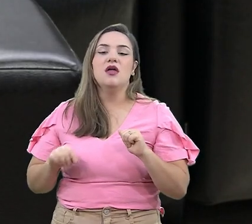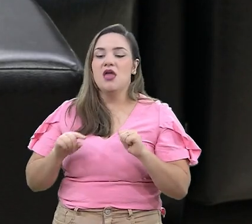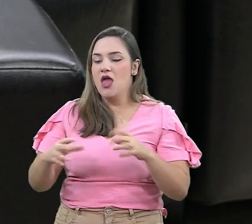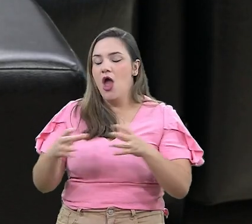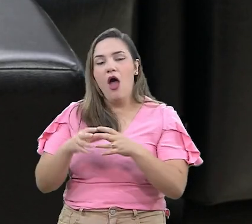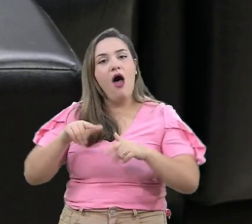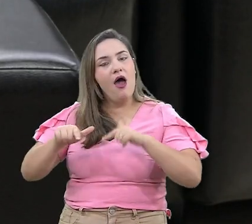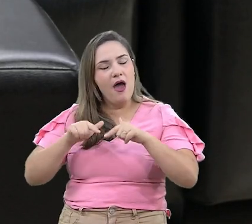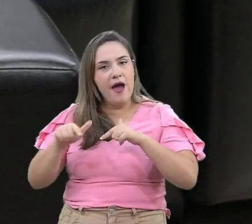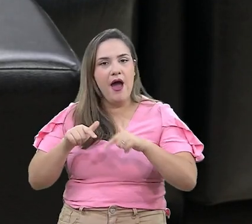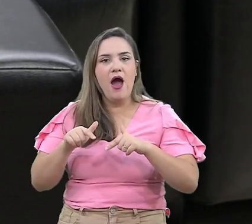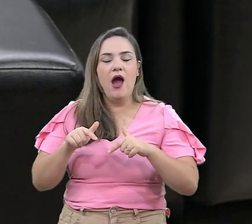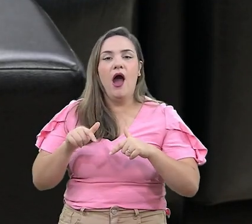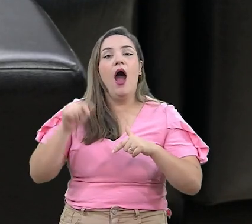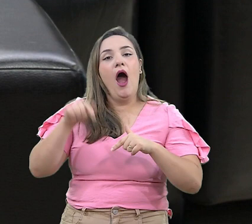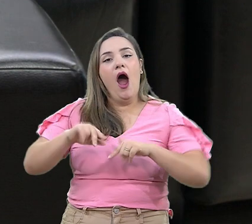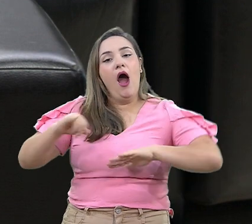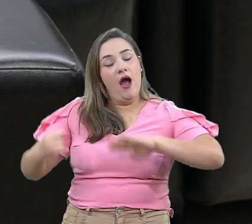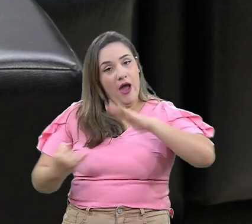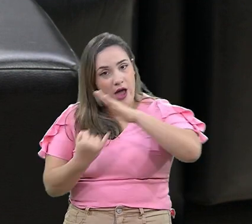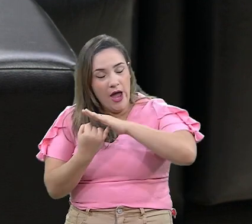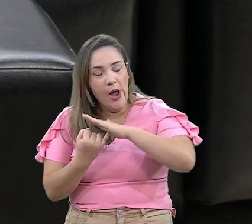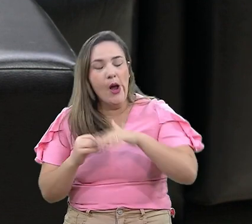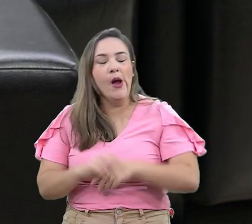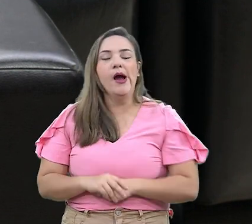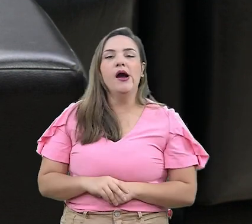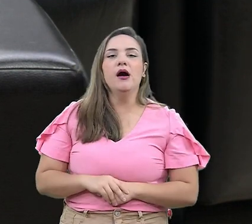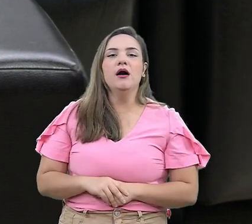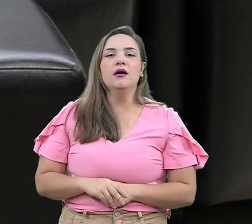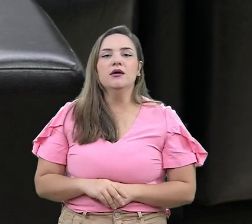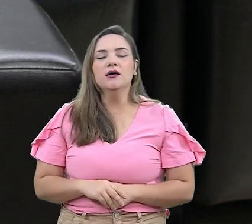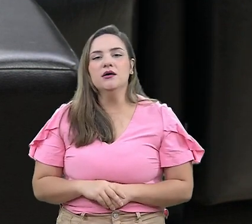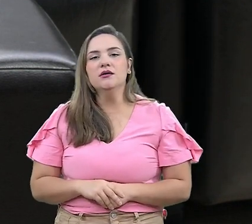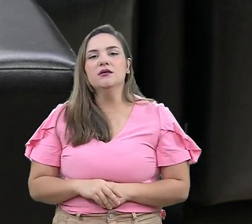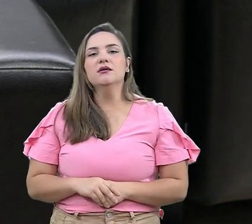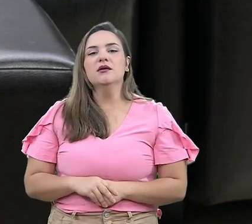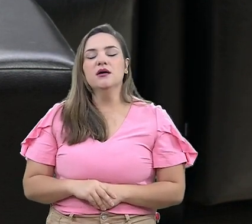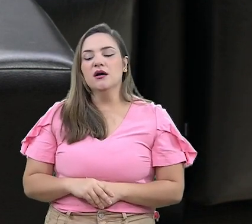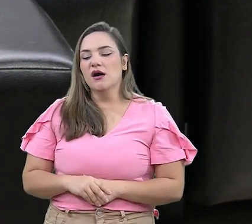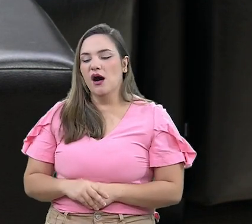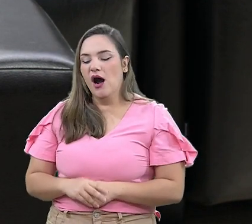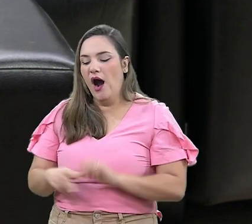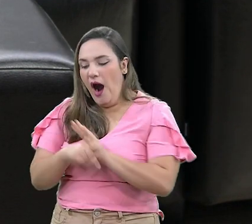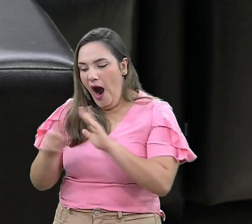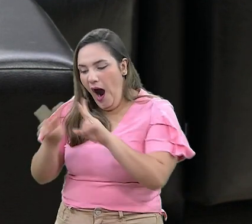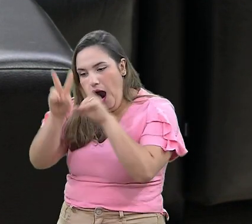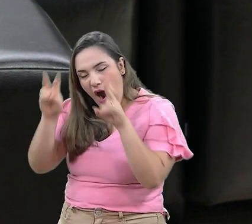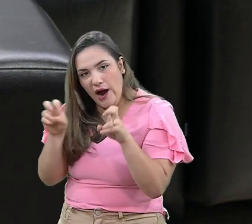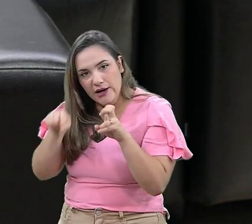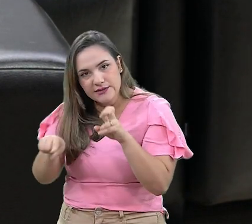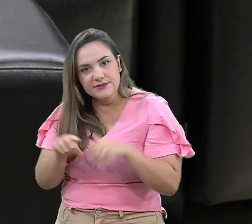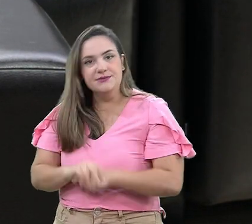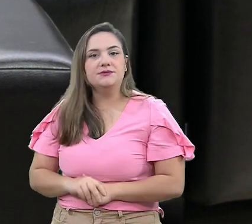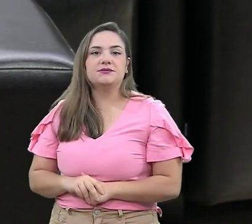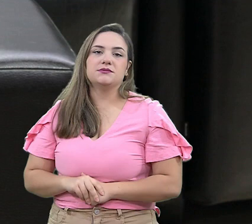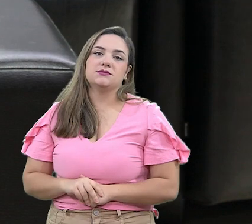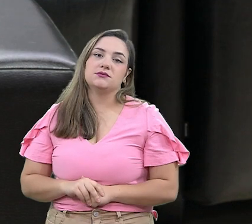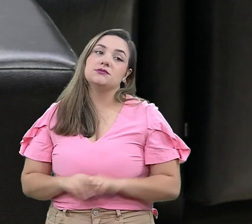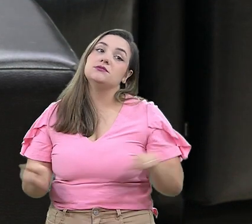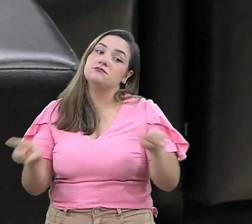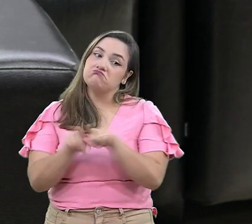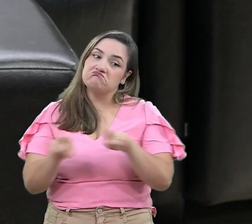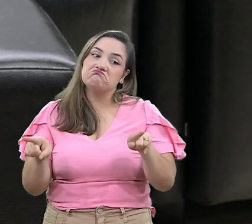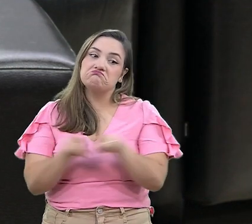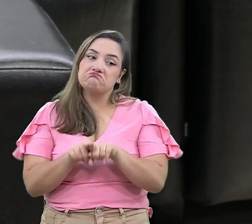do corpo de colaboradores, da instituição, da organização, em relação a essas